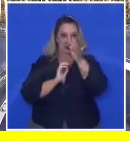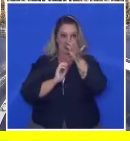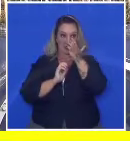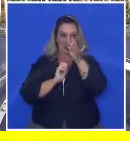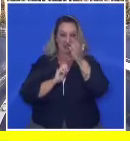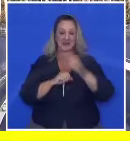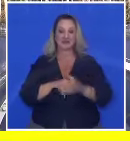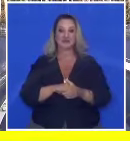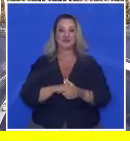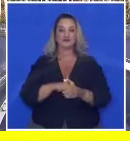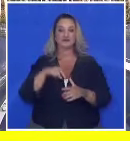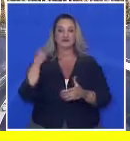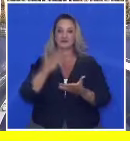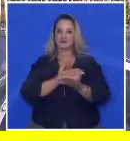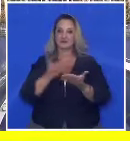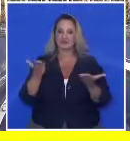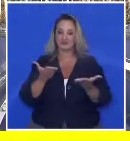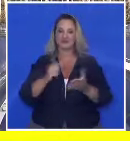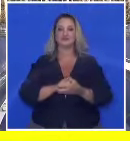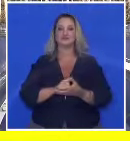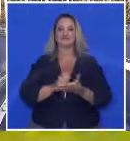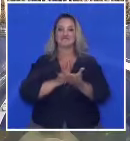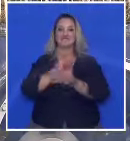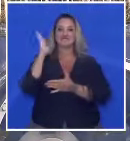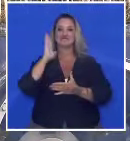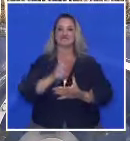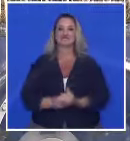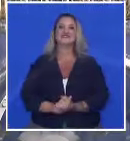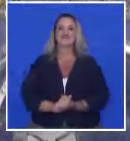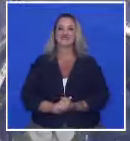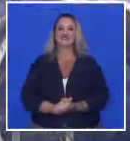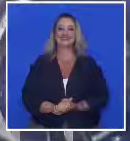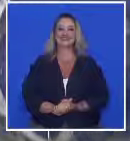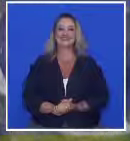a sua aposta. Nós vamos começar. Valendo!